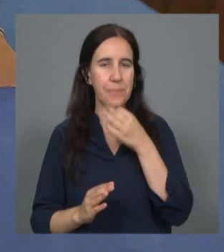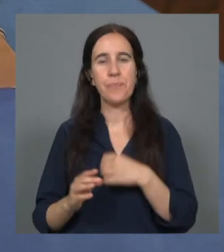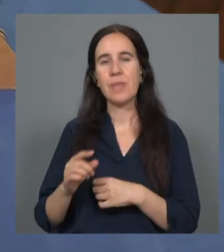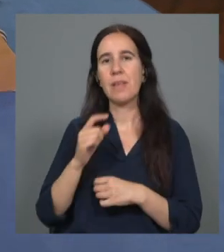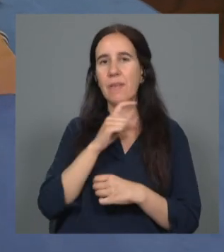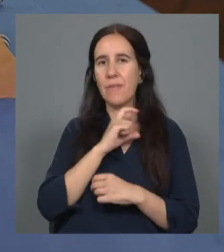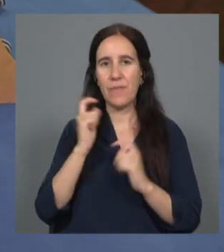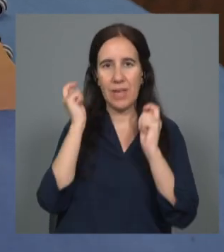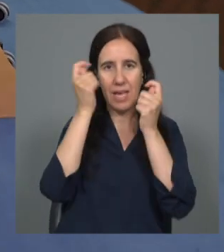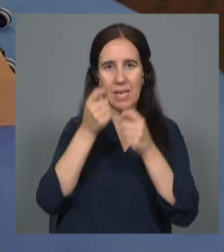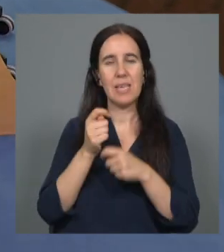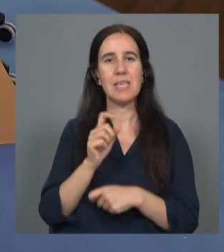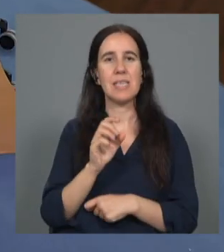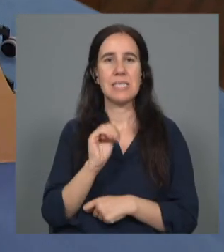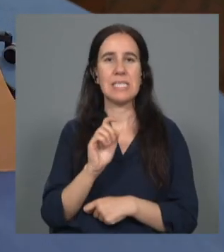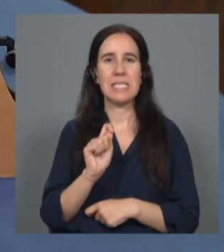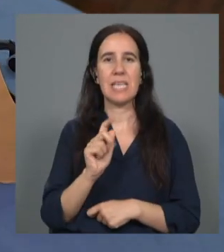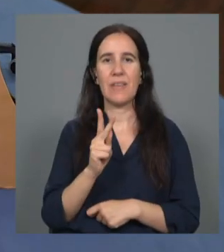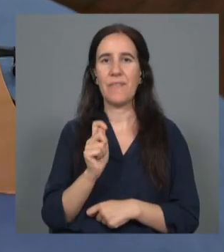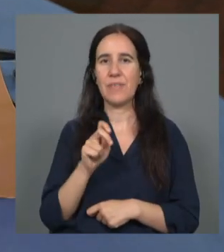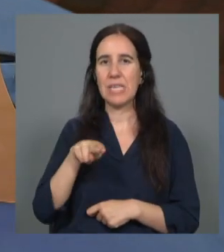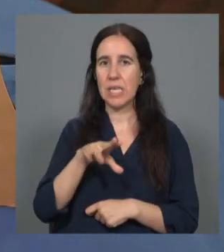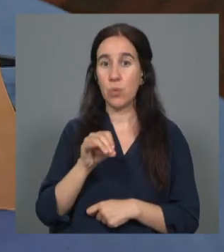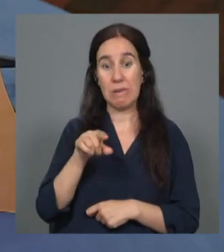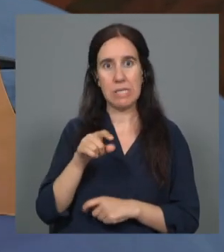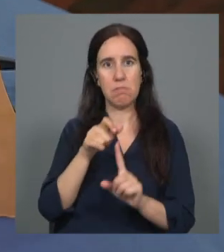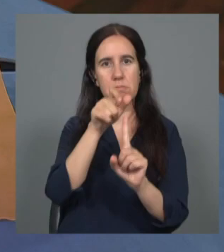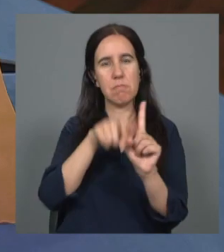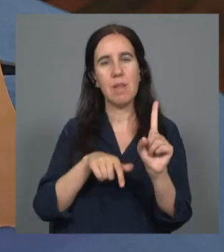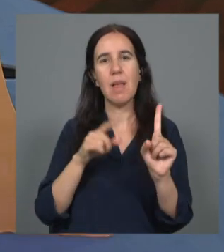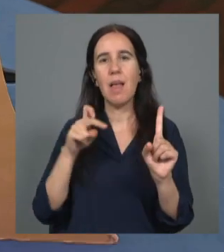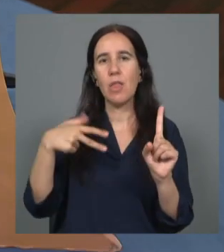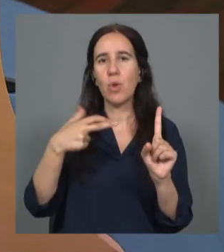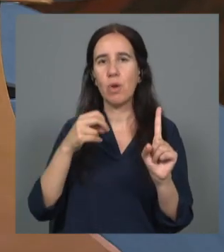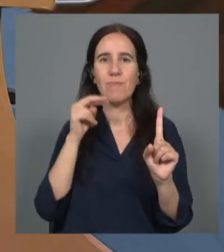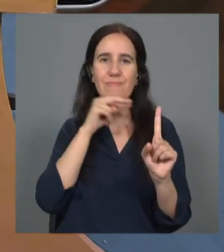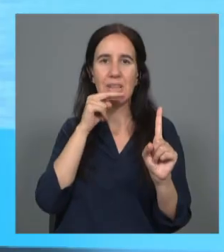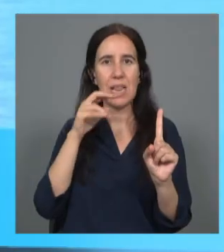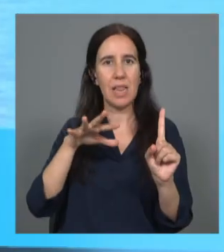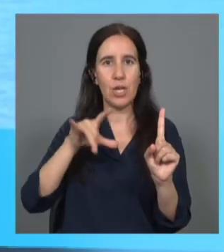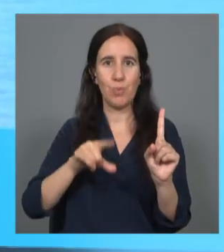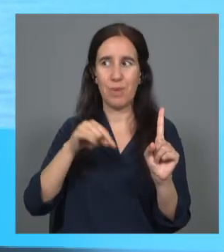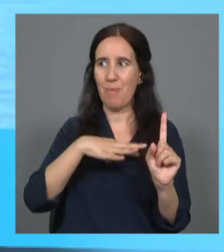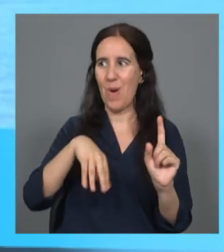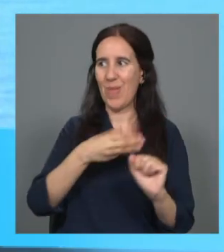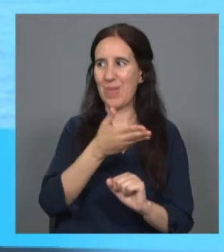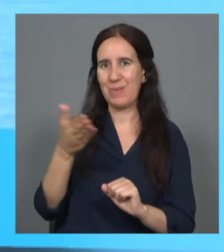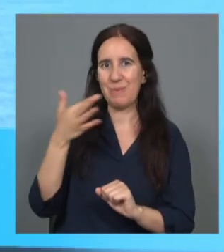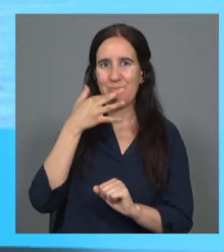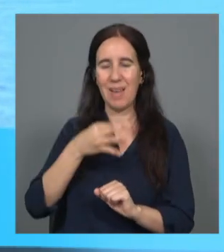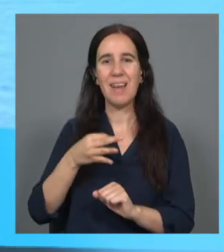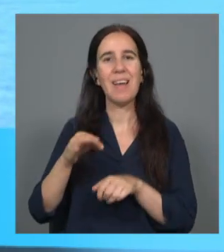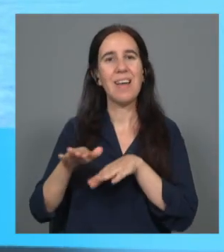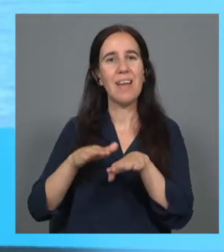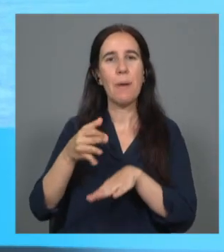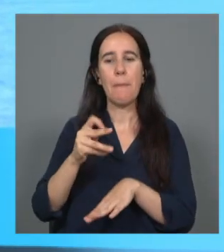Severino, este António de Lisboa, que se tornou também António do mundo inteiro, não apenas de Pádua,